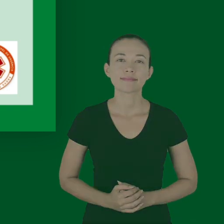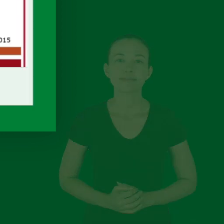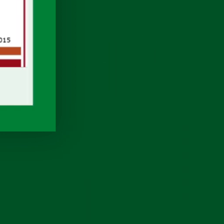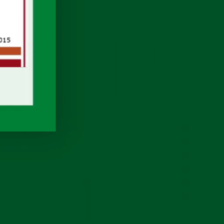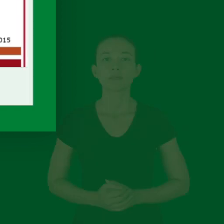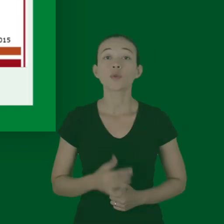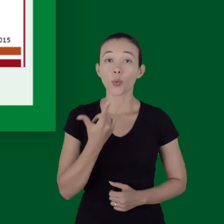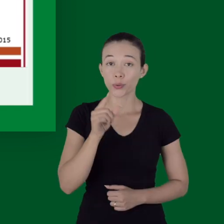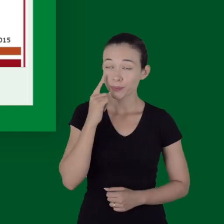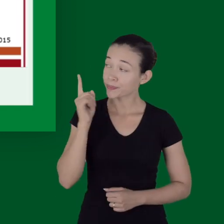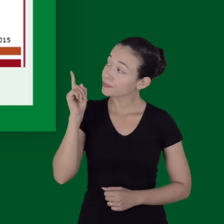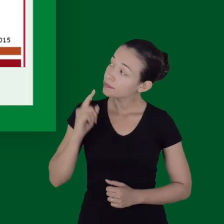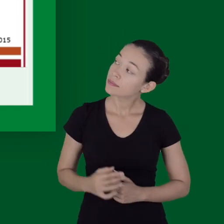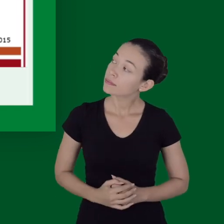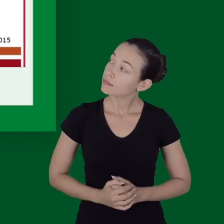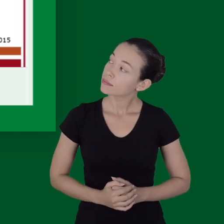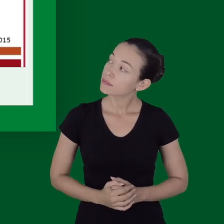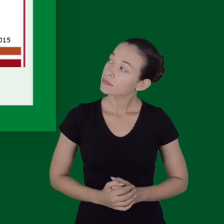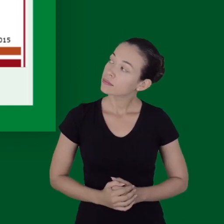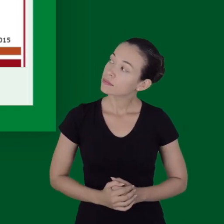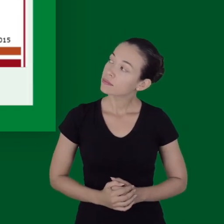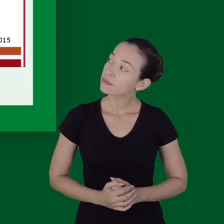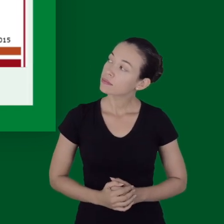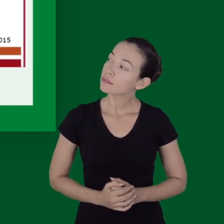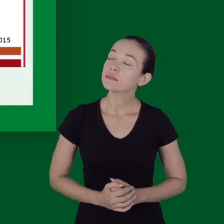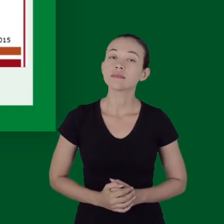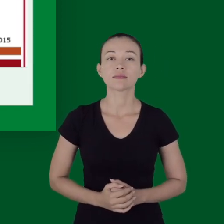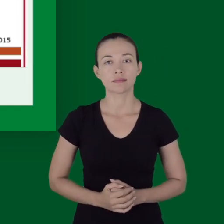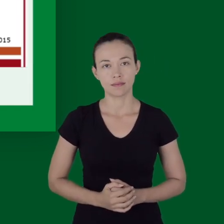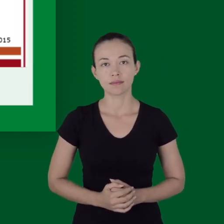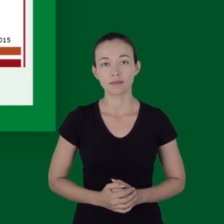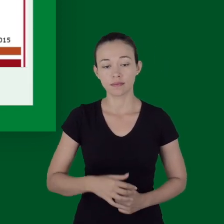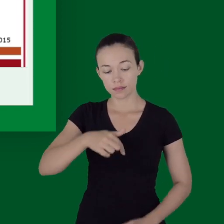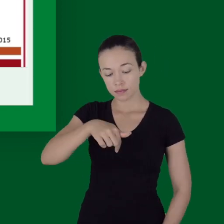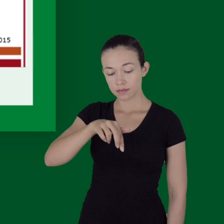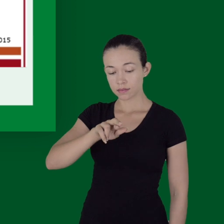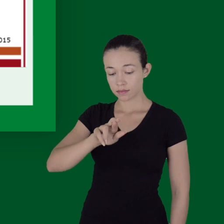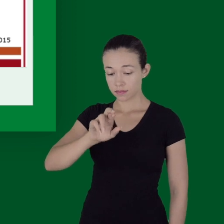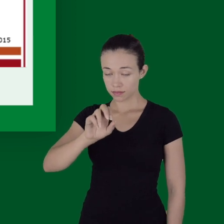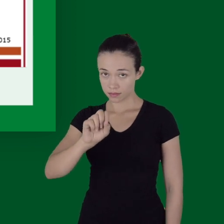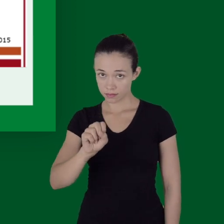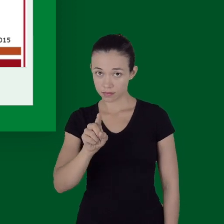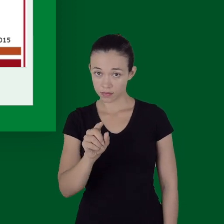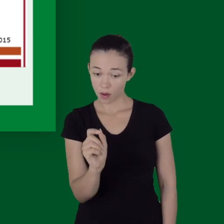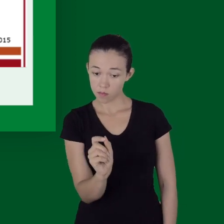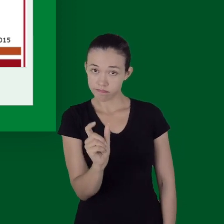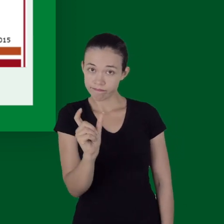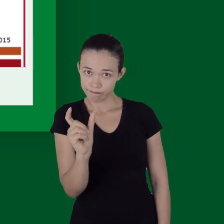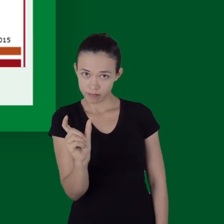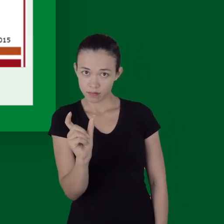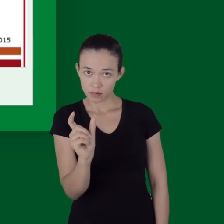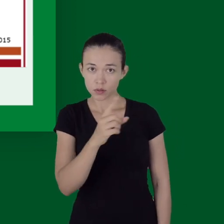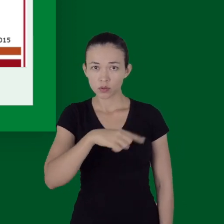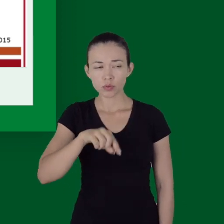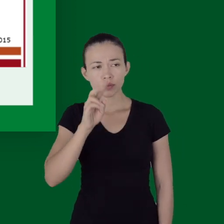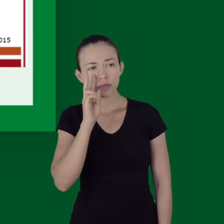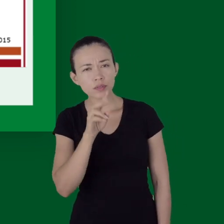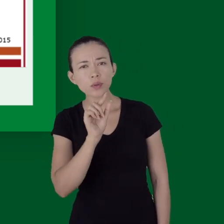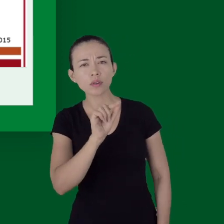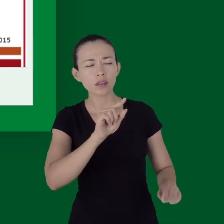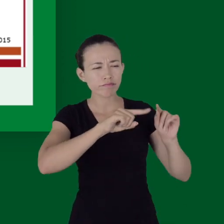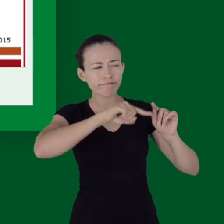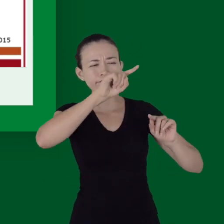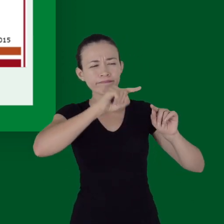né? Na TV polimórfica é um QRS alargado também, a gente consegue ver